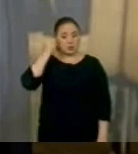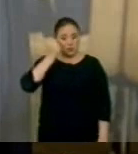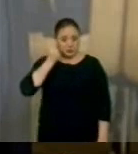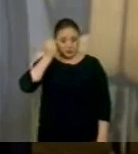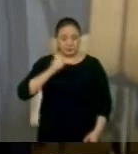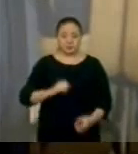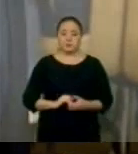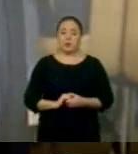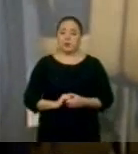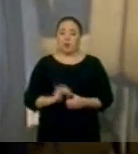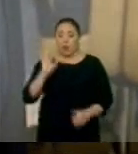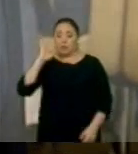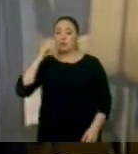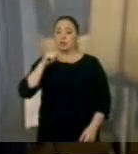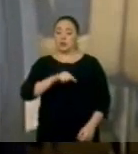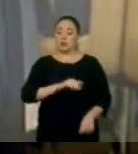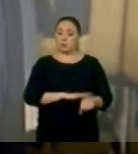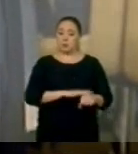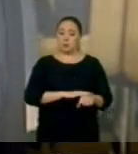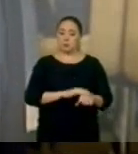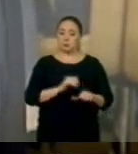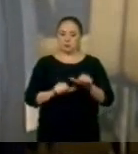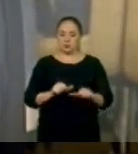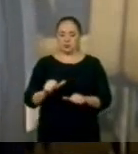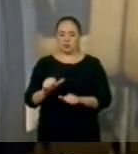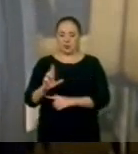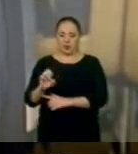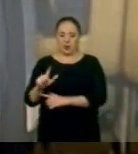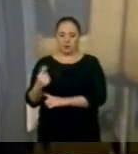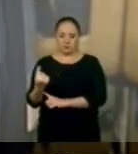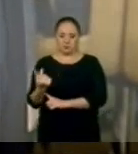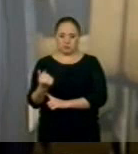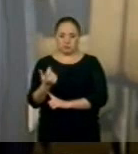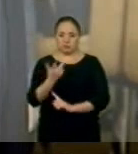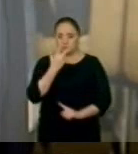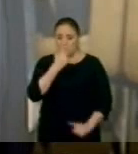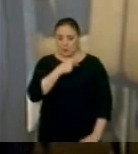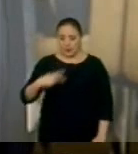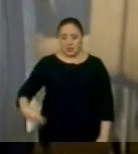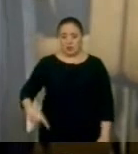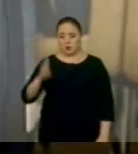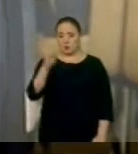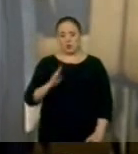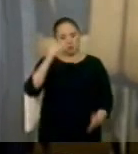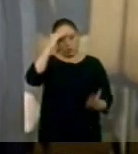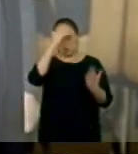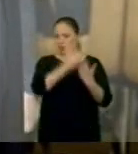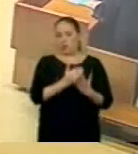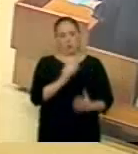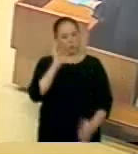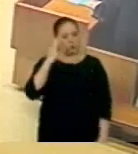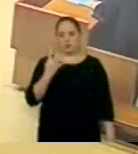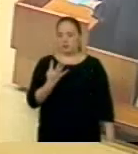Esta decisão foi descumprida pelo presidente da República de então,